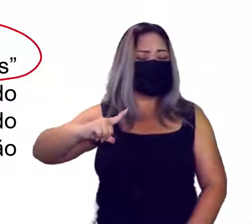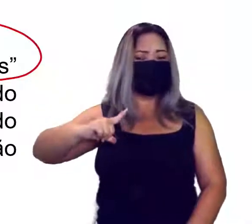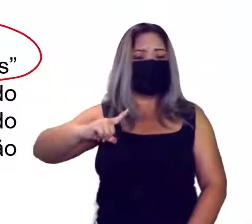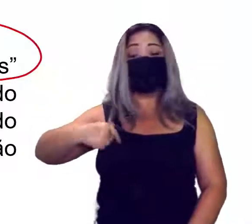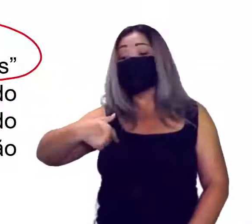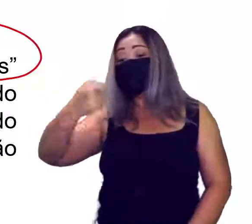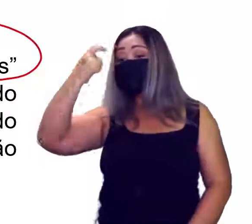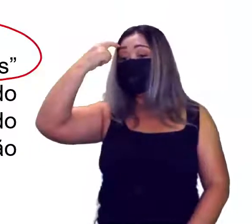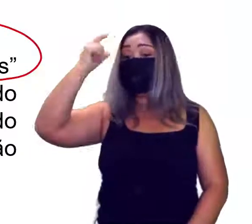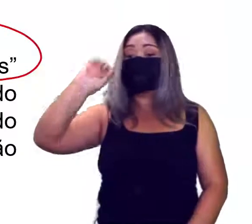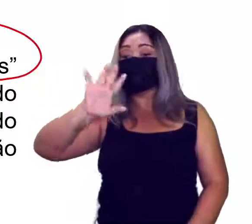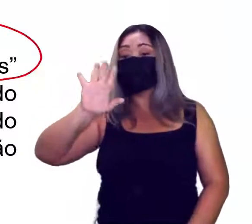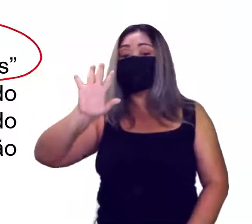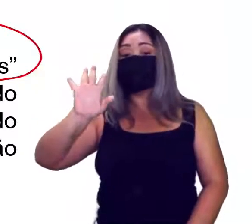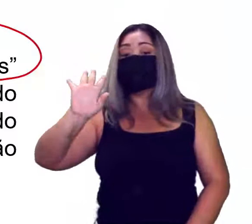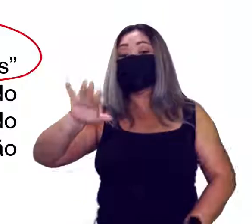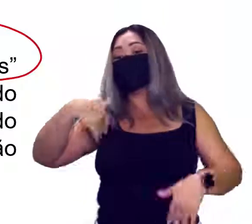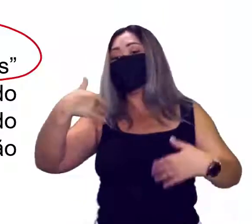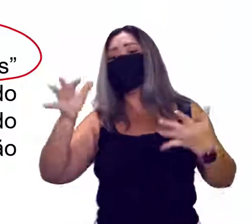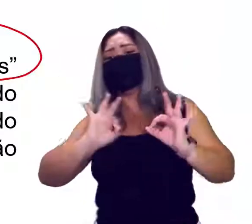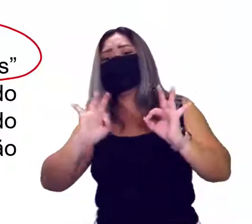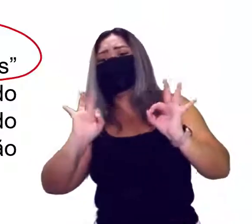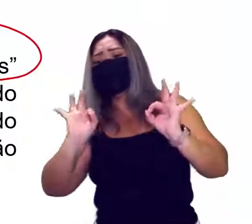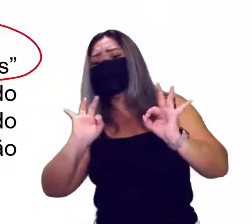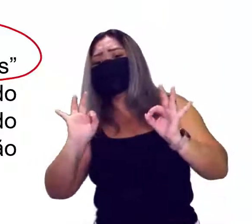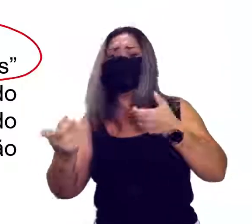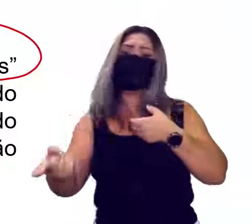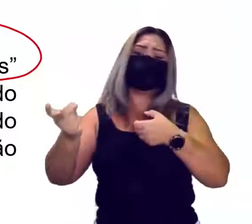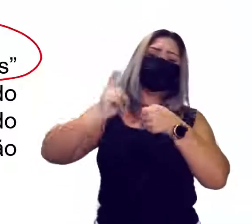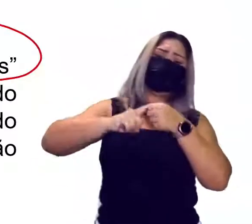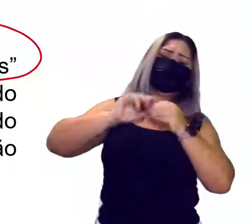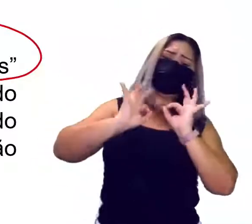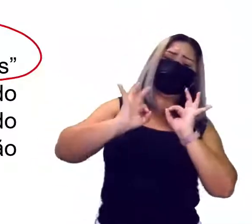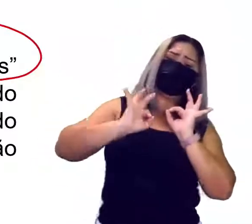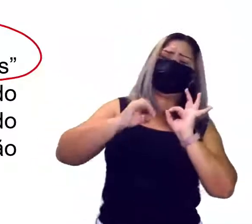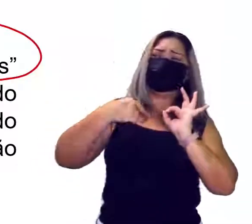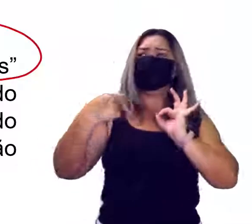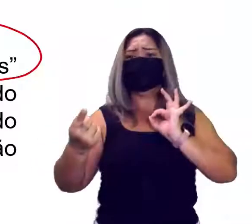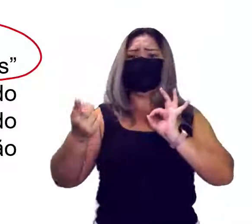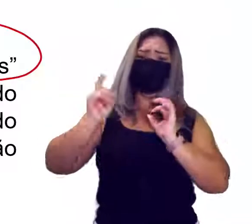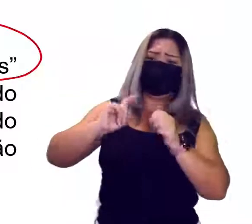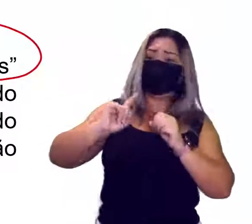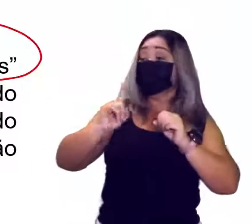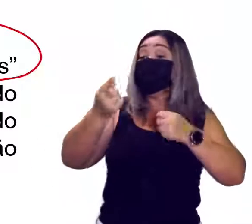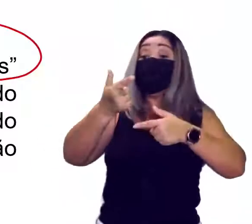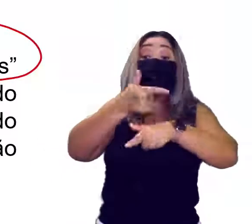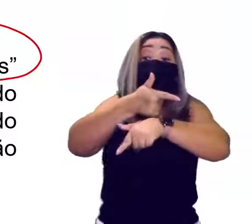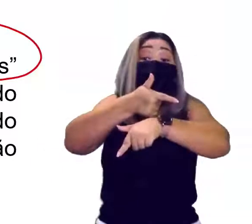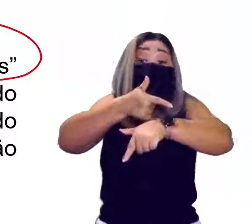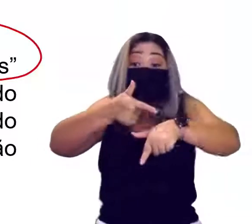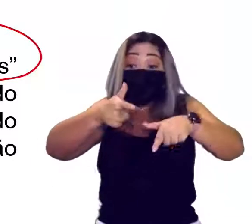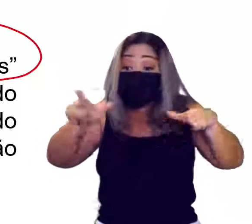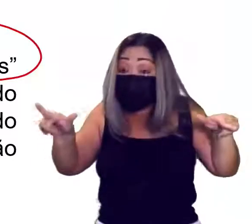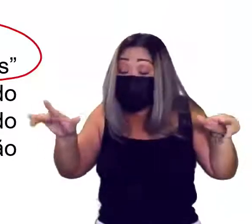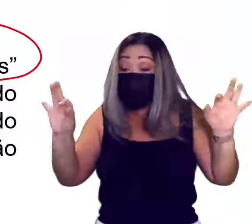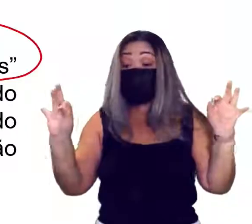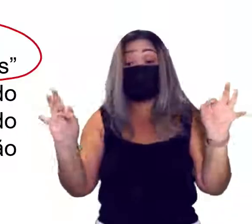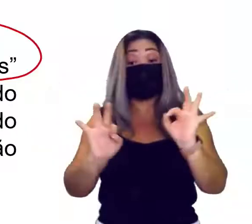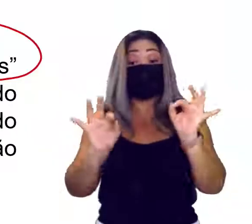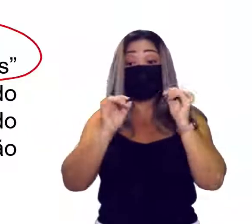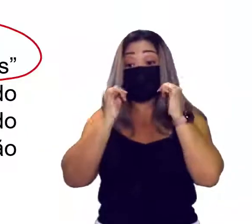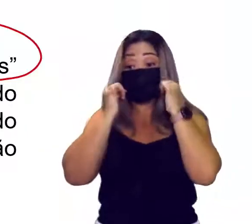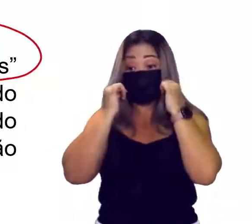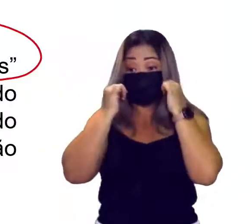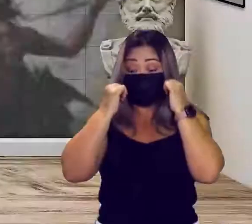Eles pensavam que nada vem do nada e nada volta para o nada, porque o nada não existe. Veja